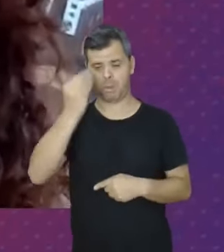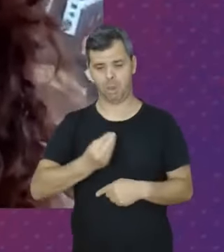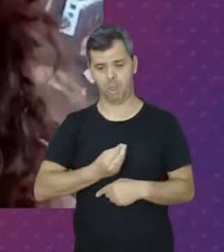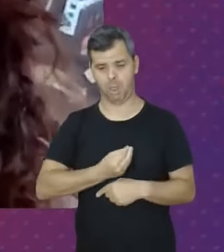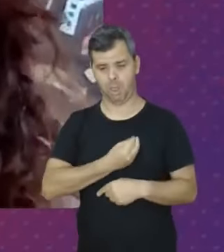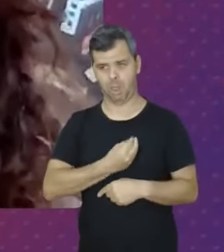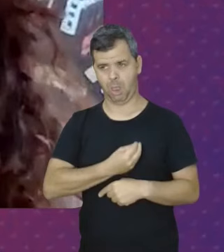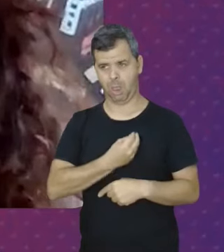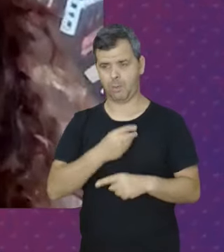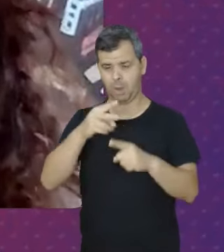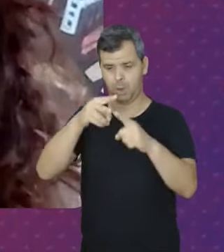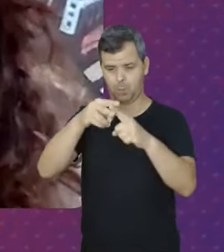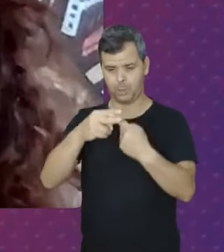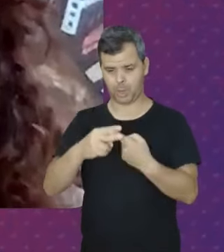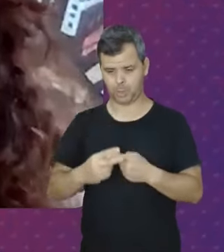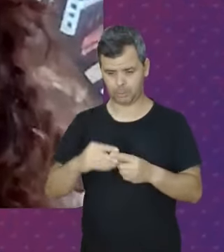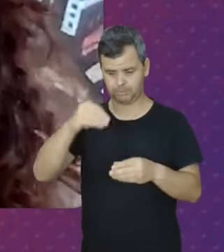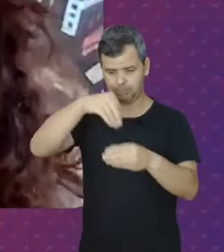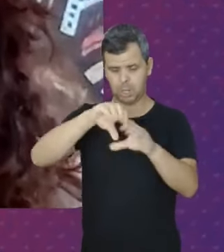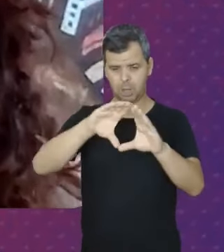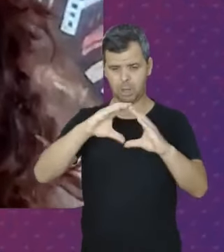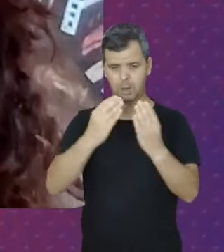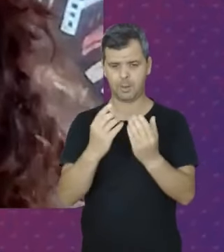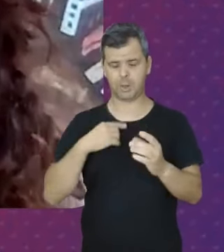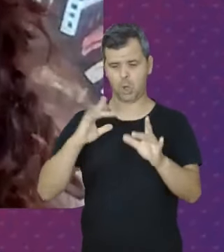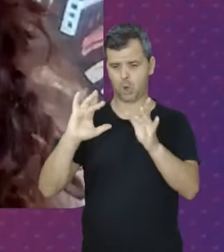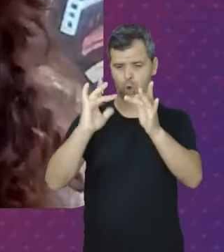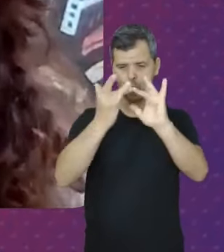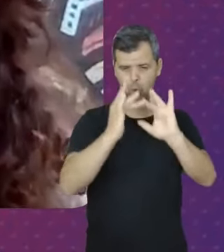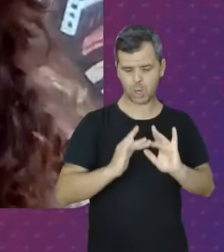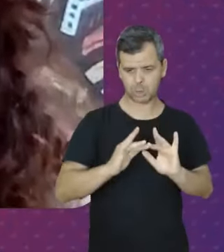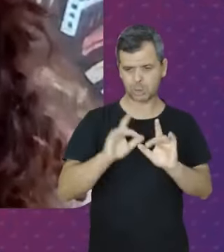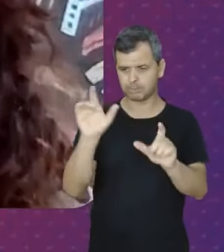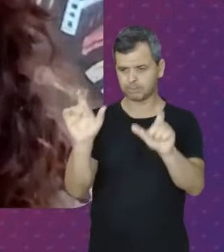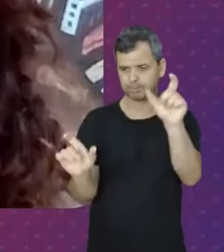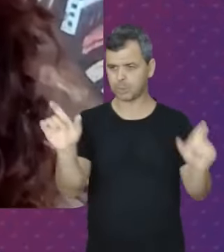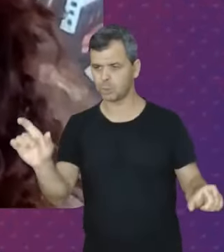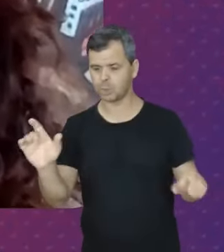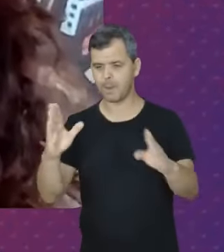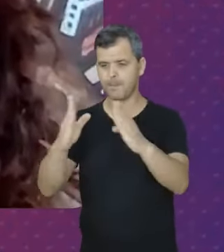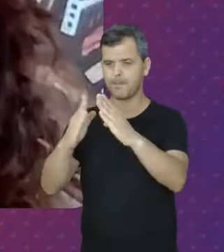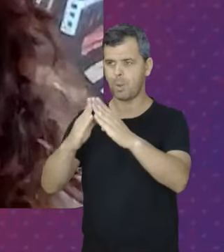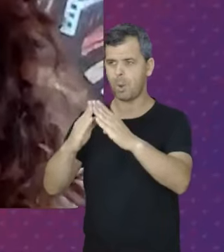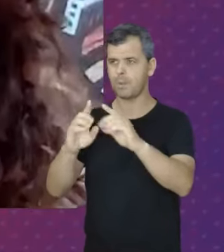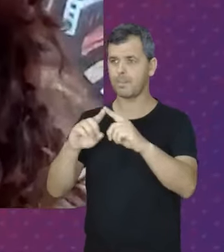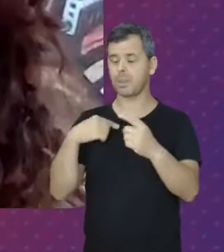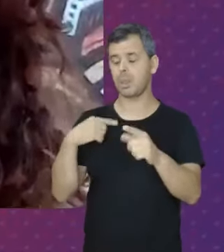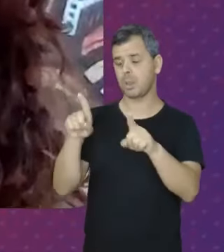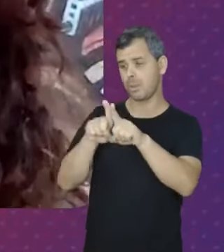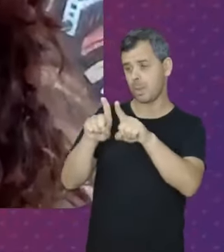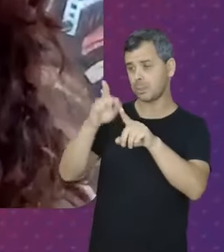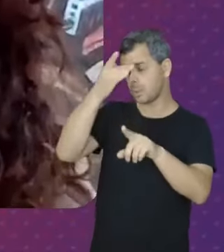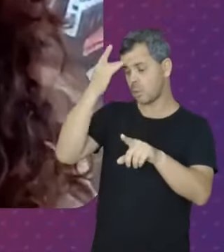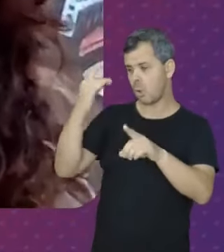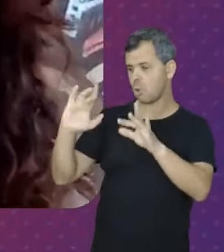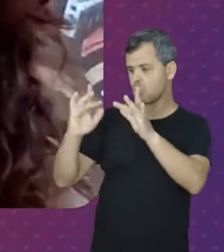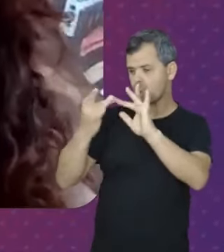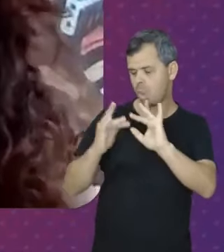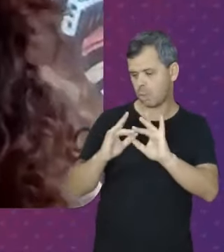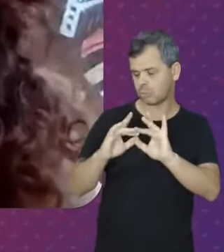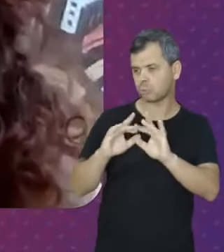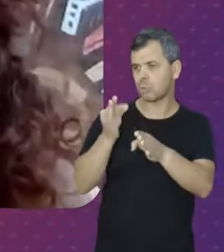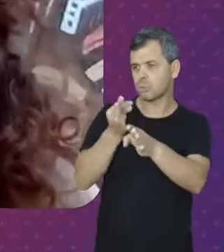os mecanismos dentro da comunidade, ele tem um contato direto com as pessoas, e as pessoas têm com ele,